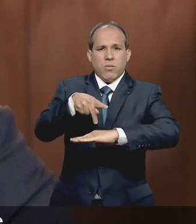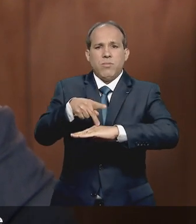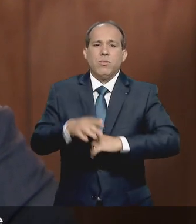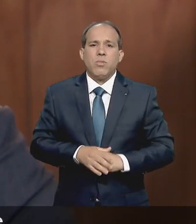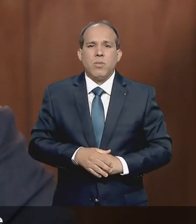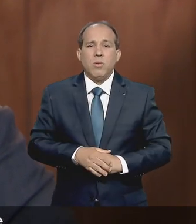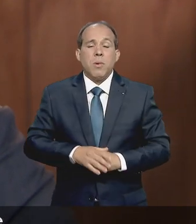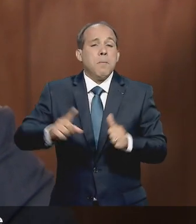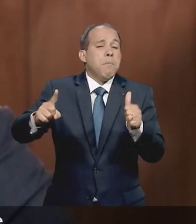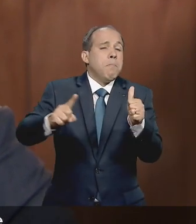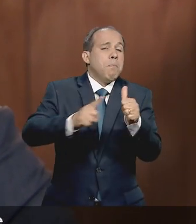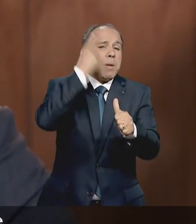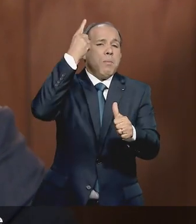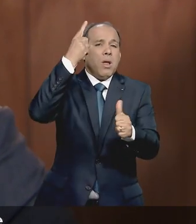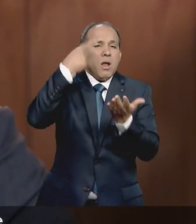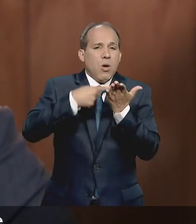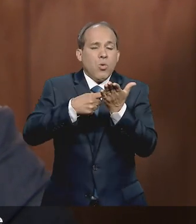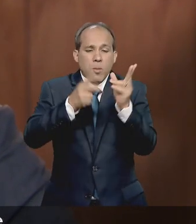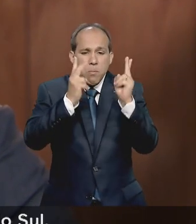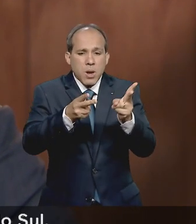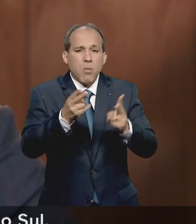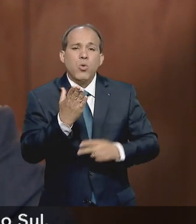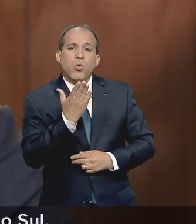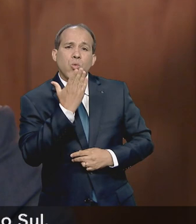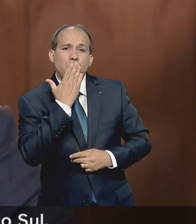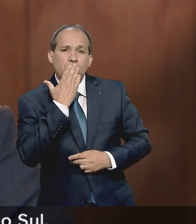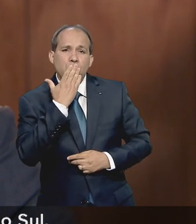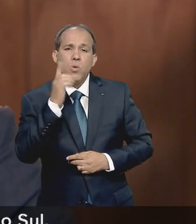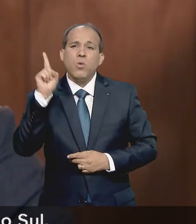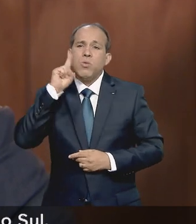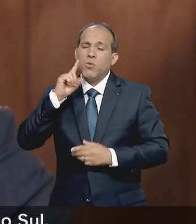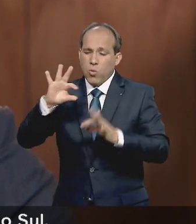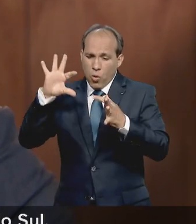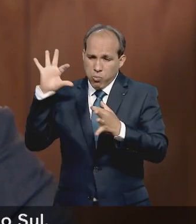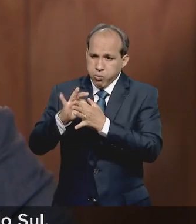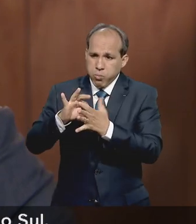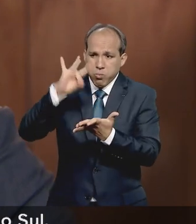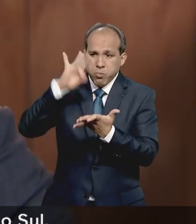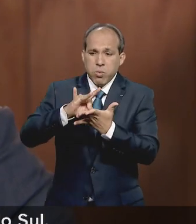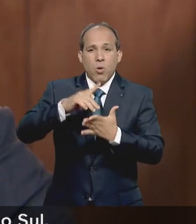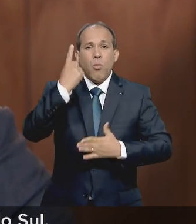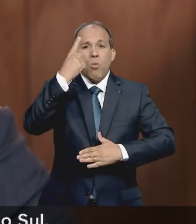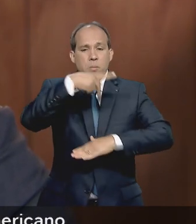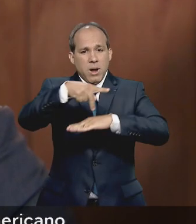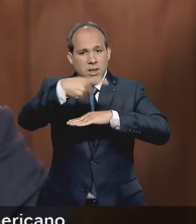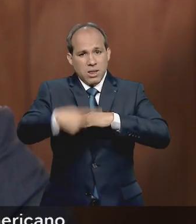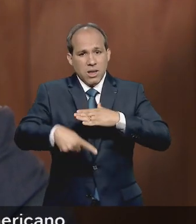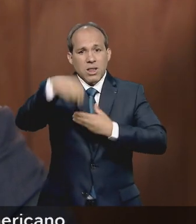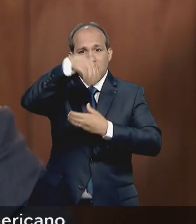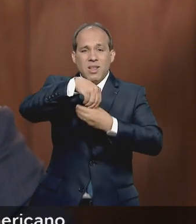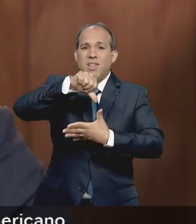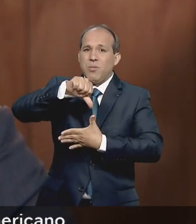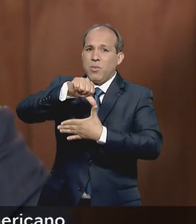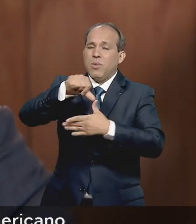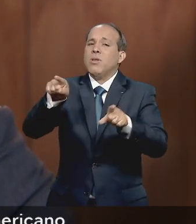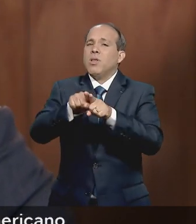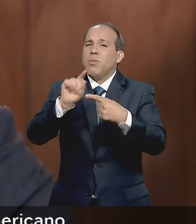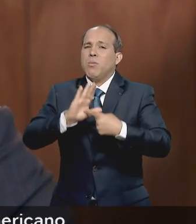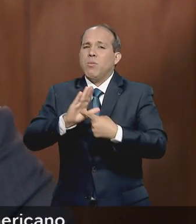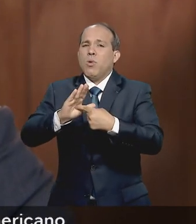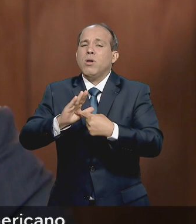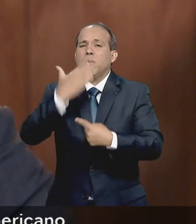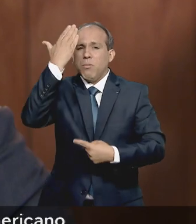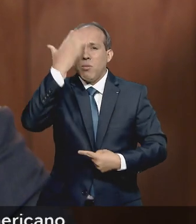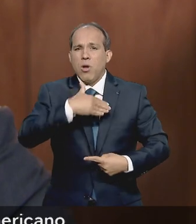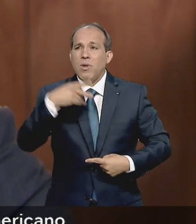Esse é o primeiro acordo dessa modalidade que o Estados Unidos formarão com o país da América do Sul o que também demonstra